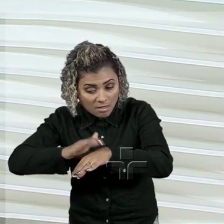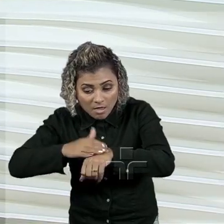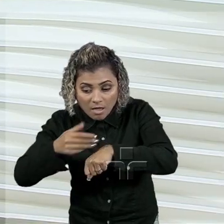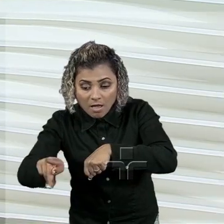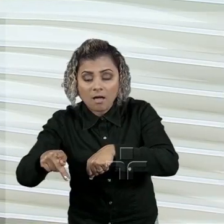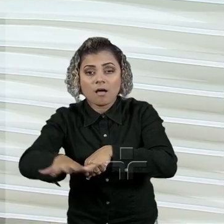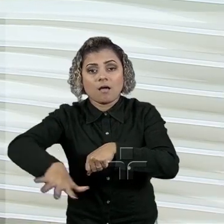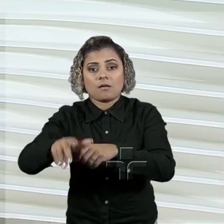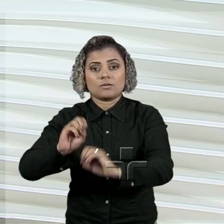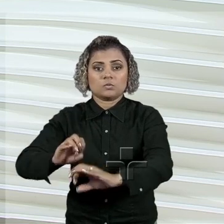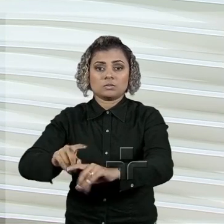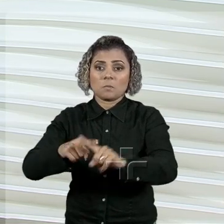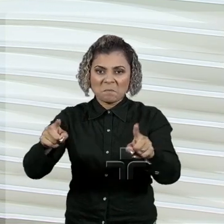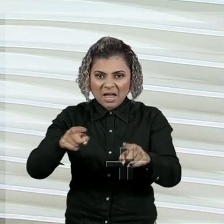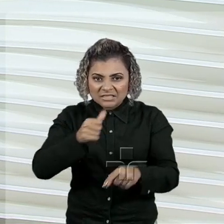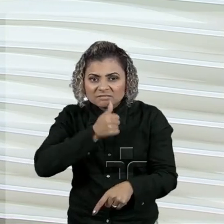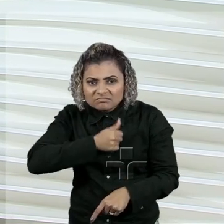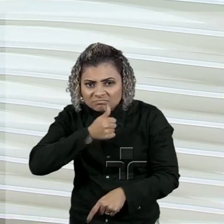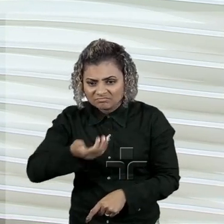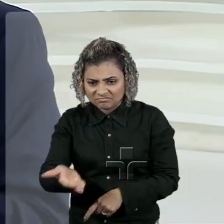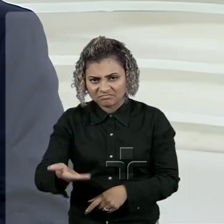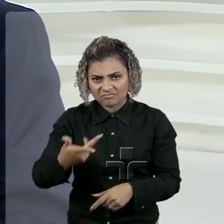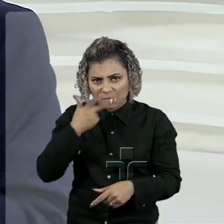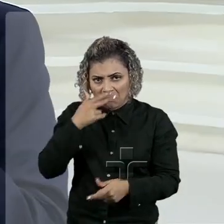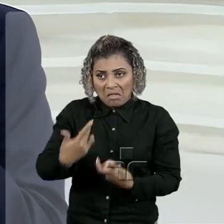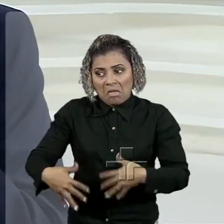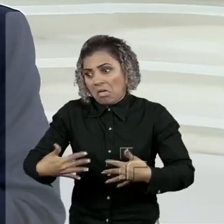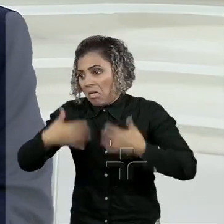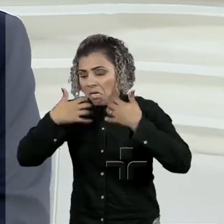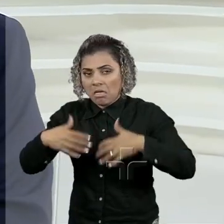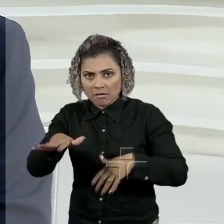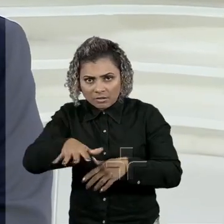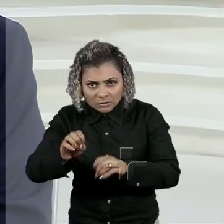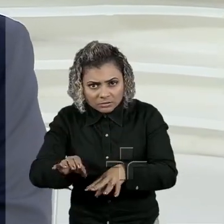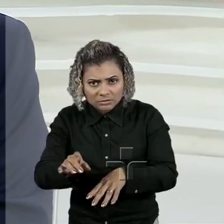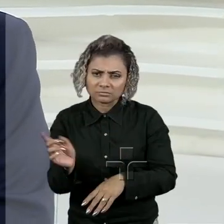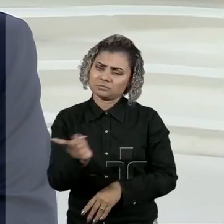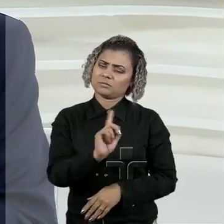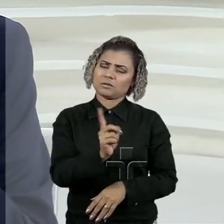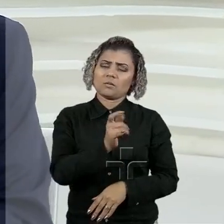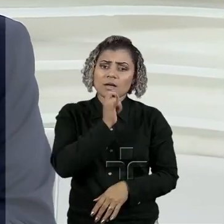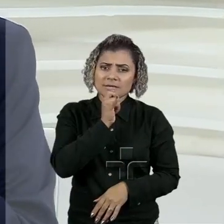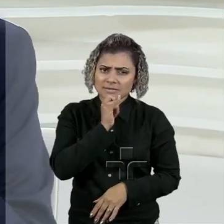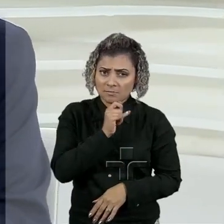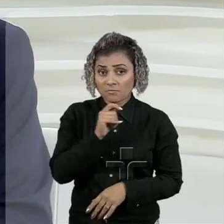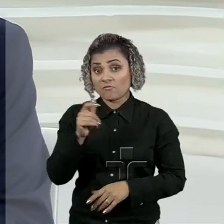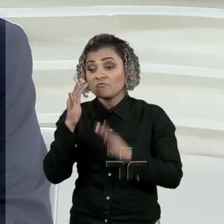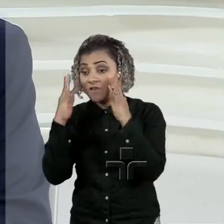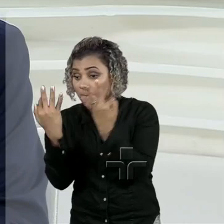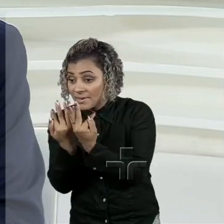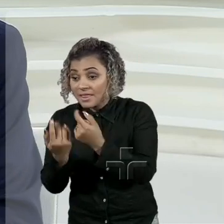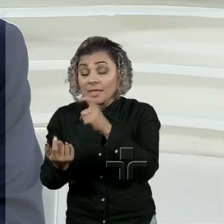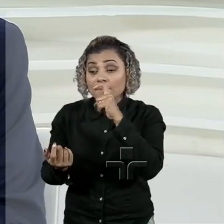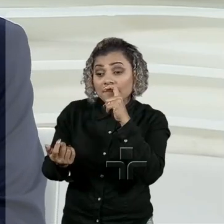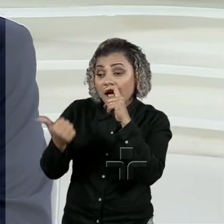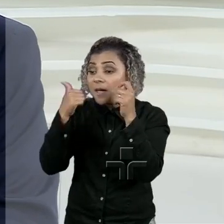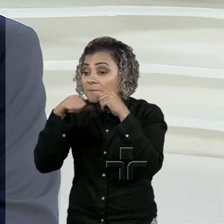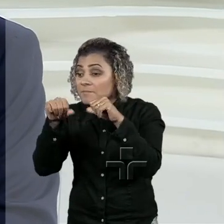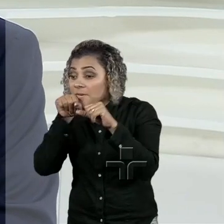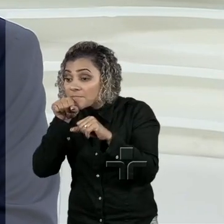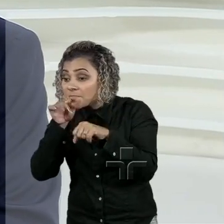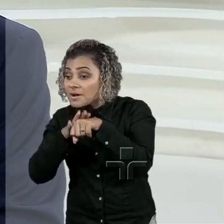não podemos sacrificar a educação. Eu costumo dar um exemplo que, se você tem uma família onde o pai e a mãe estão empregados e um deles